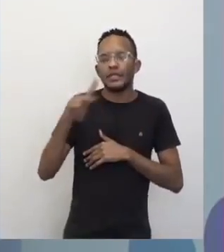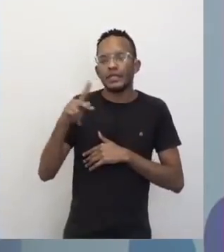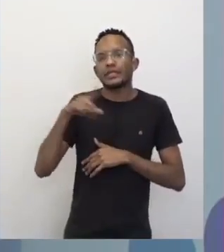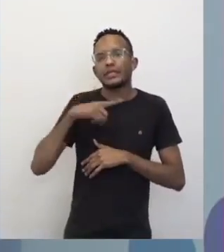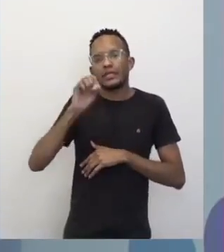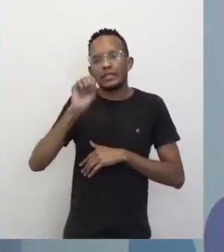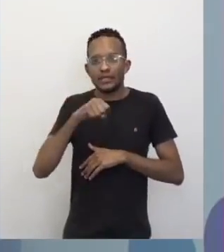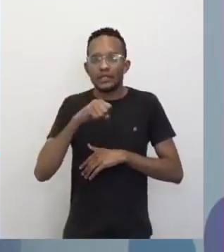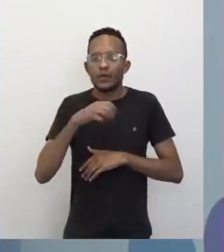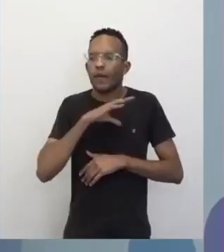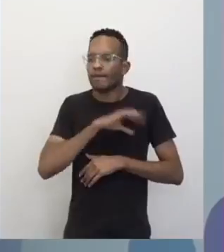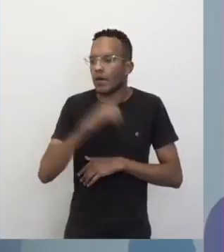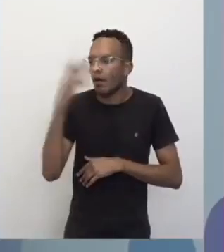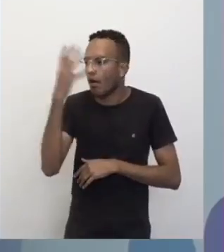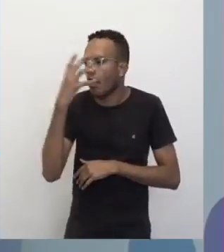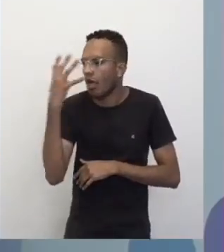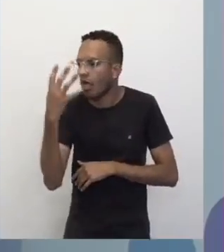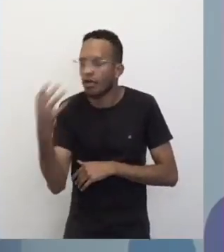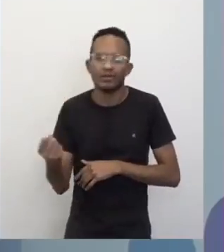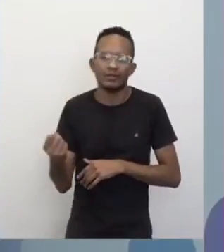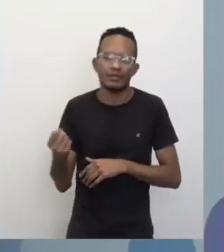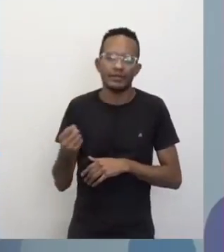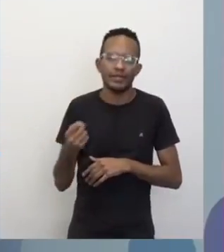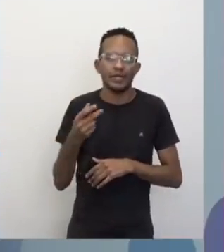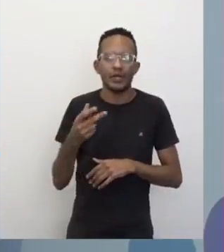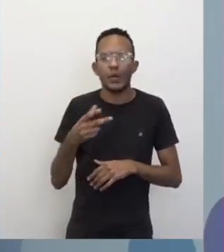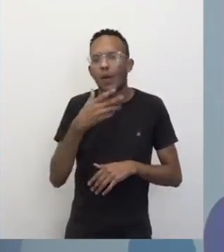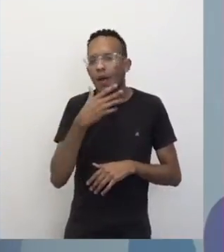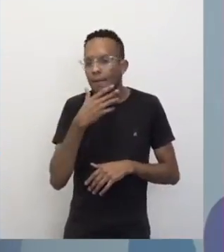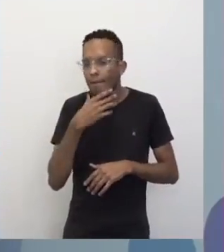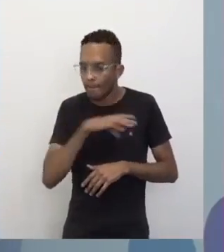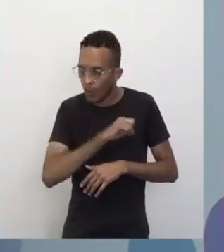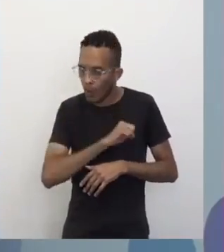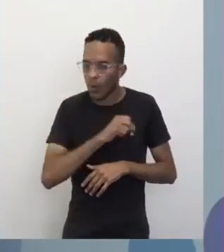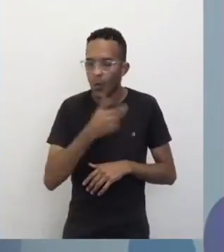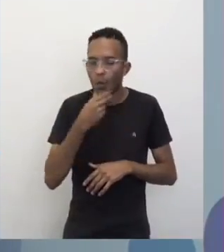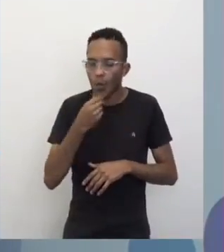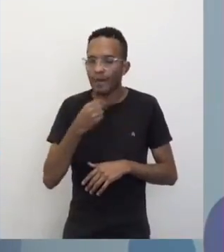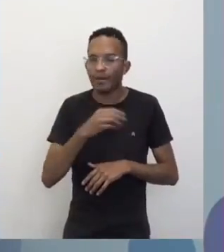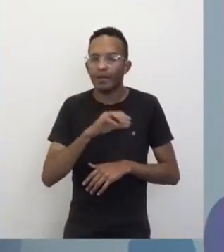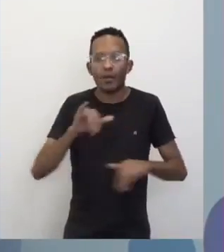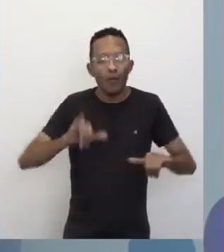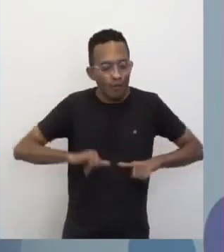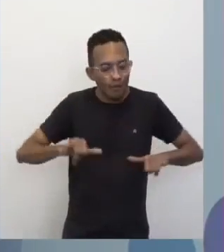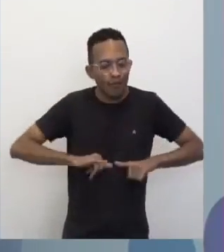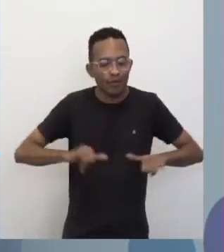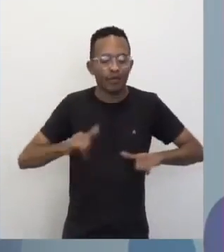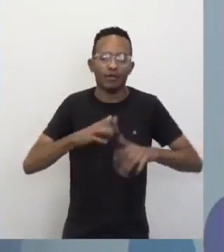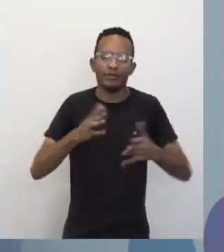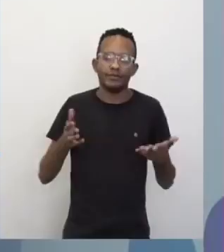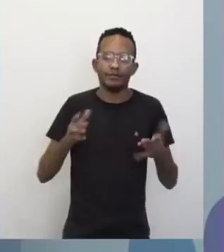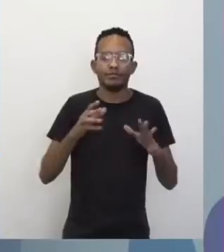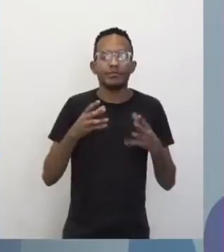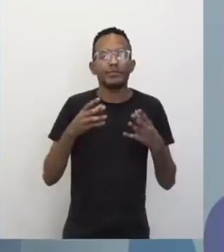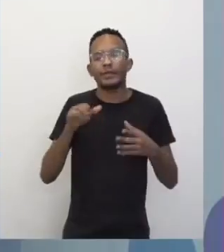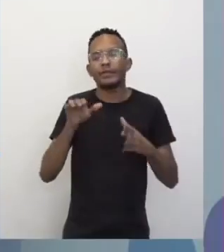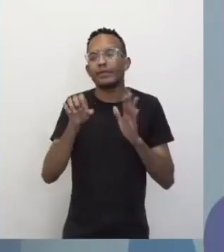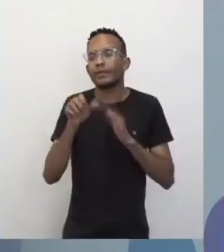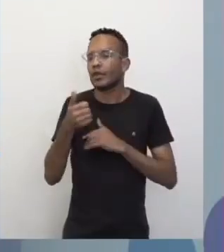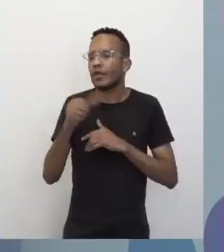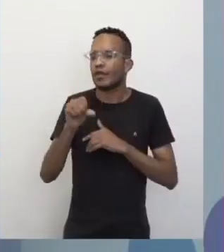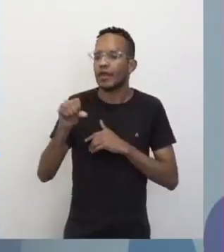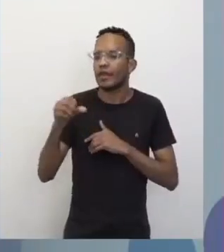tinha sim um amor platônico. O cara amar mais sofrimento amoroso do que amar. Então, lá no início do século XIX,